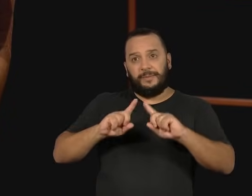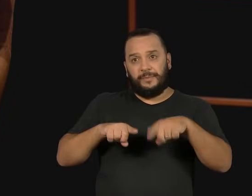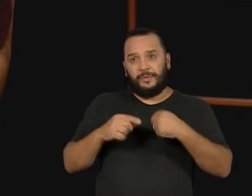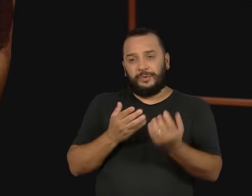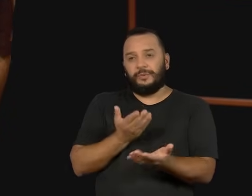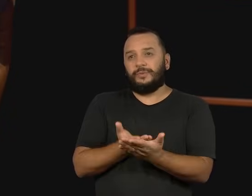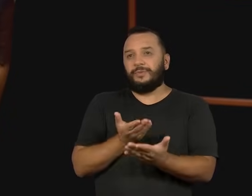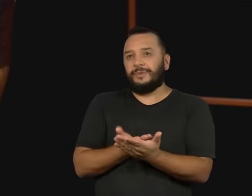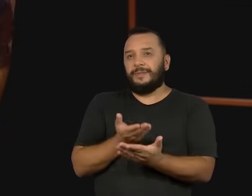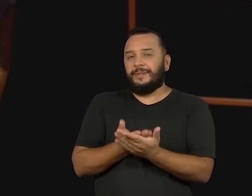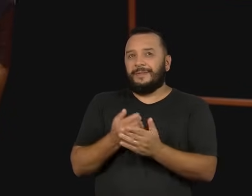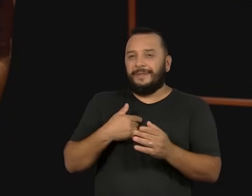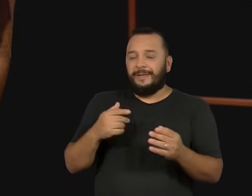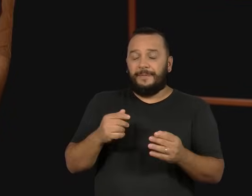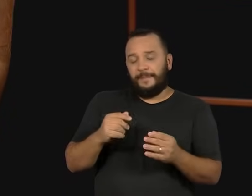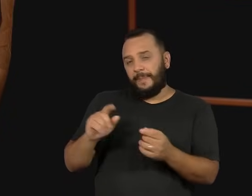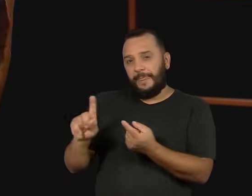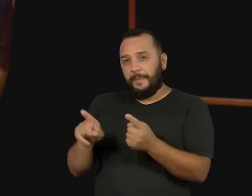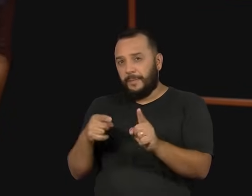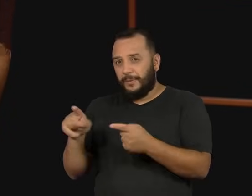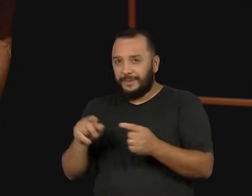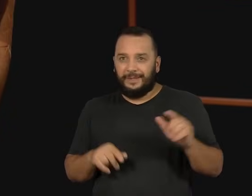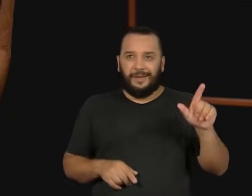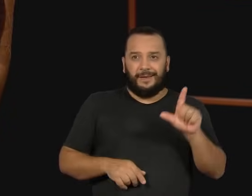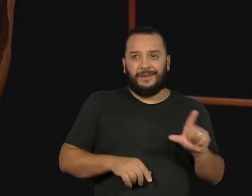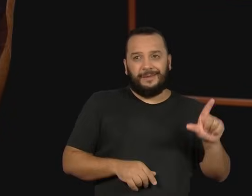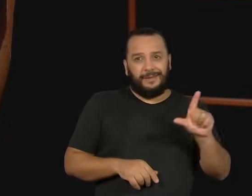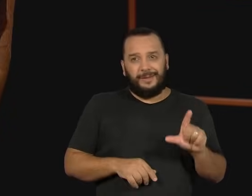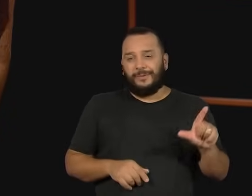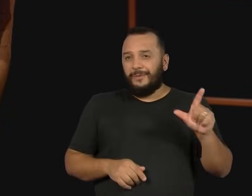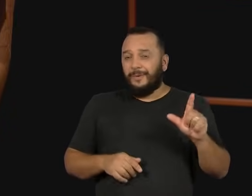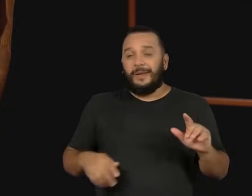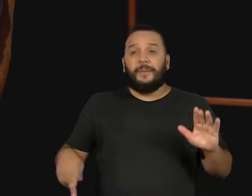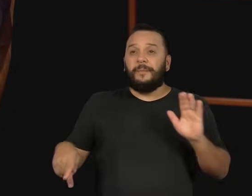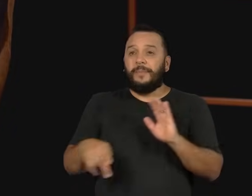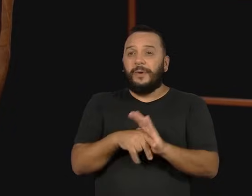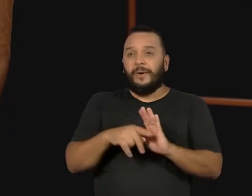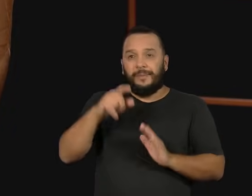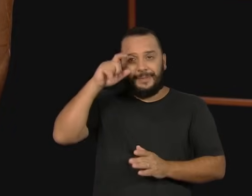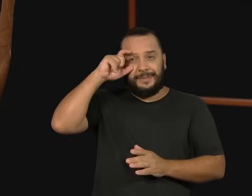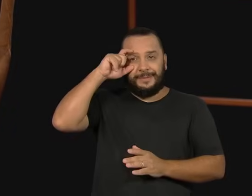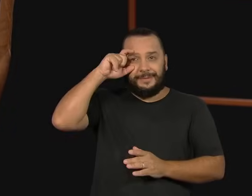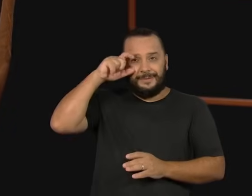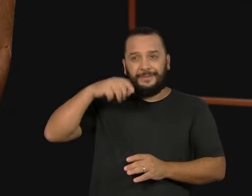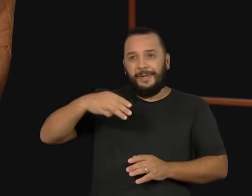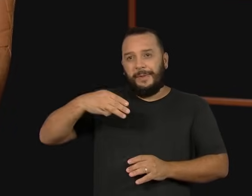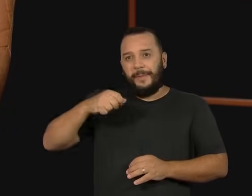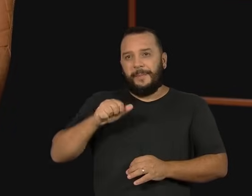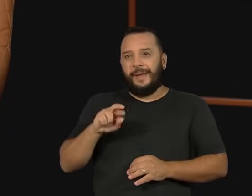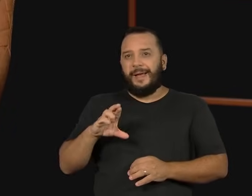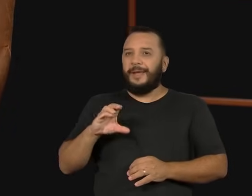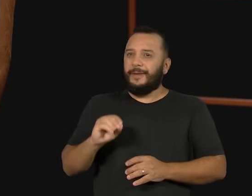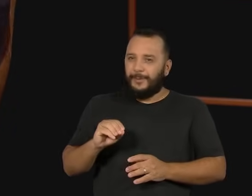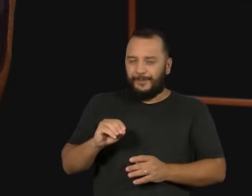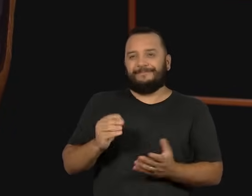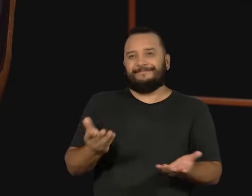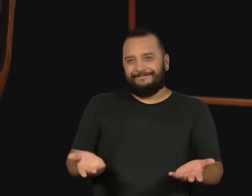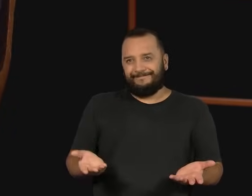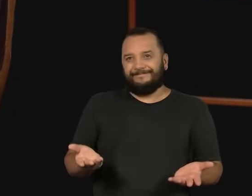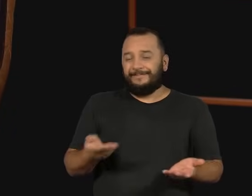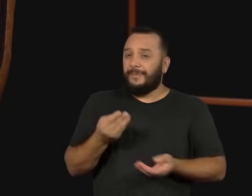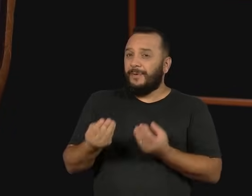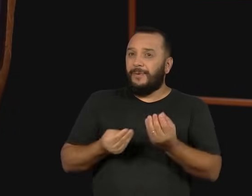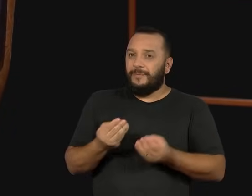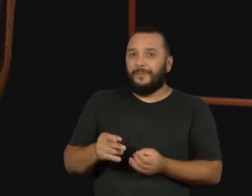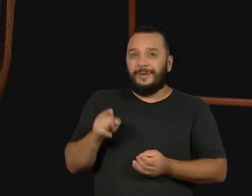a relação entre música e literatura no Mário. Quer dizer, continuei por um tempo com esse assunto e